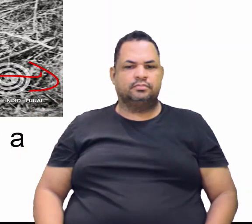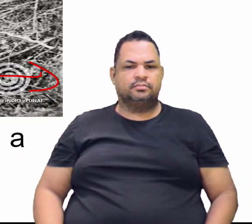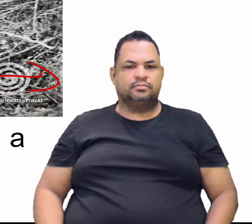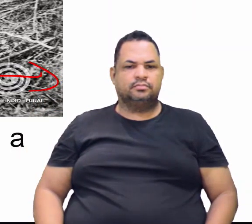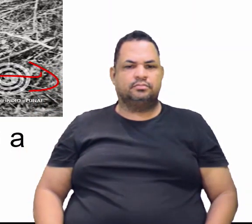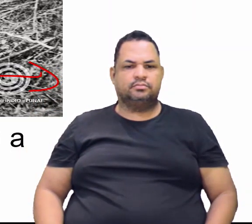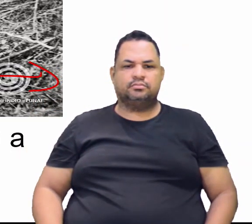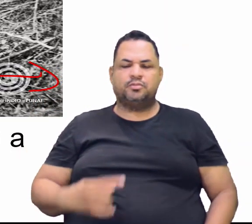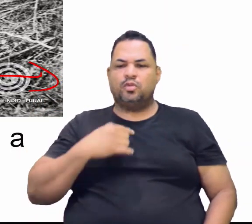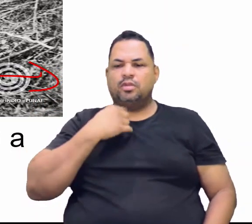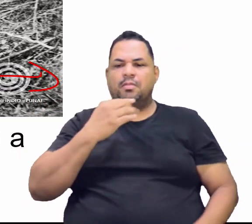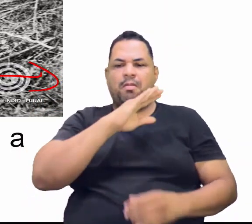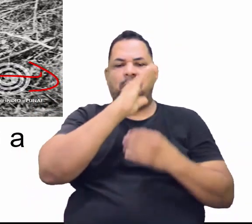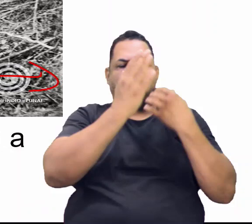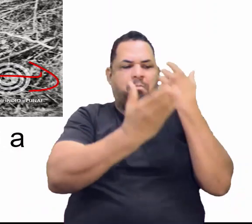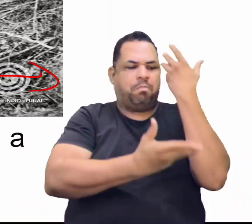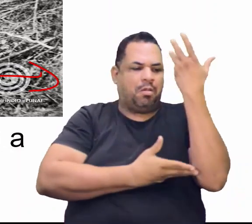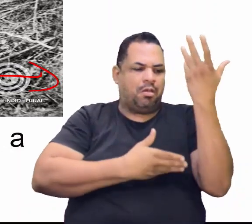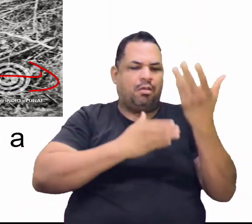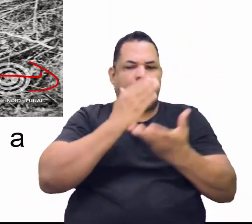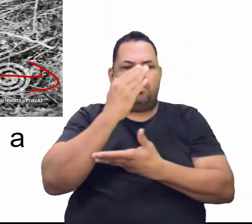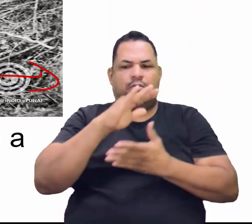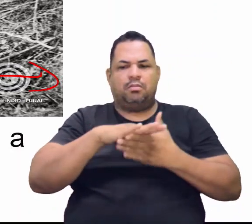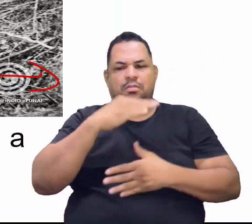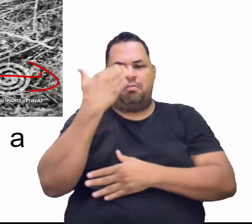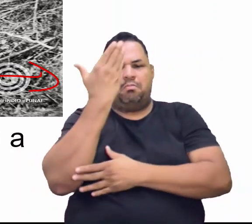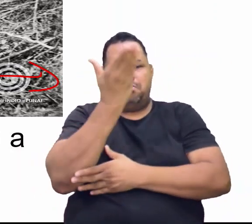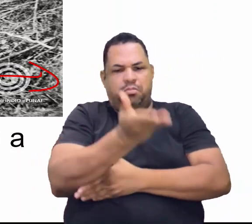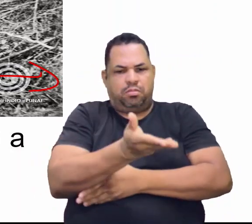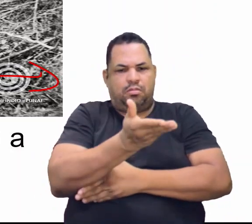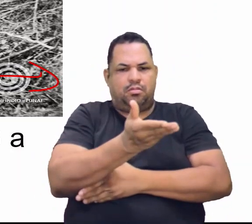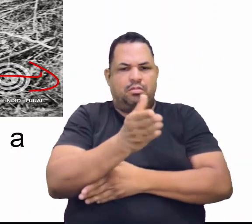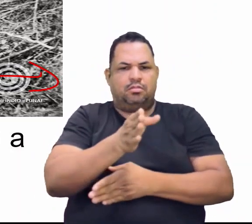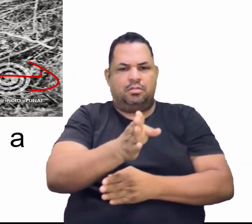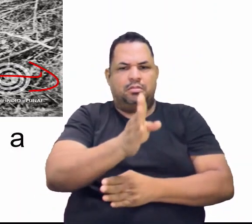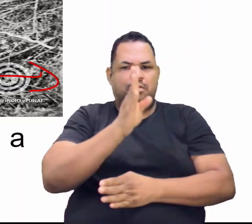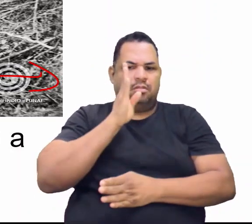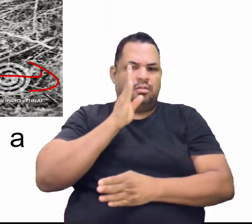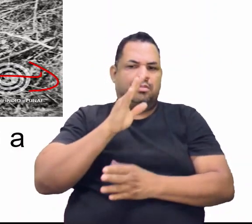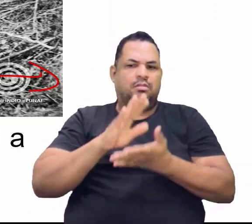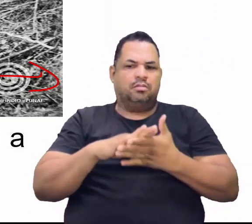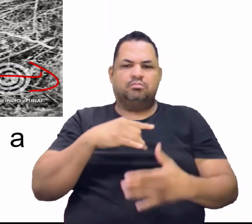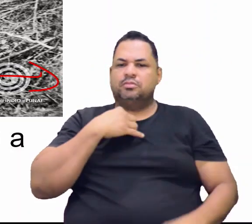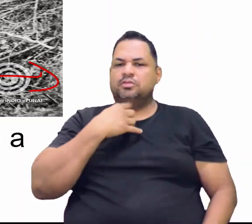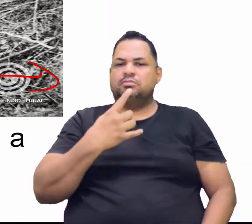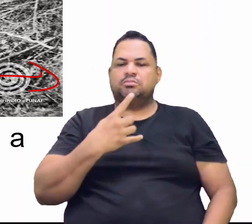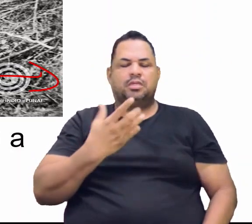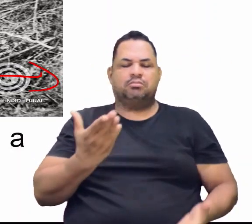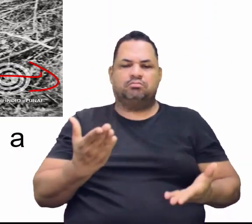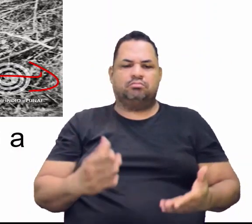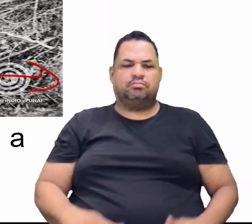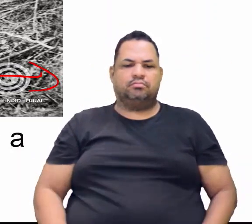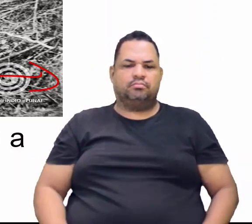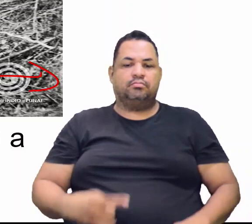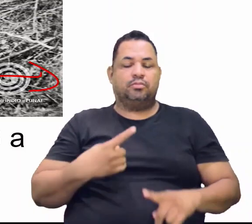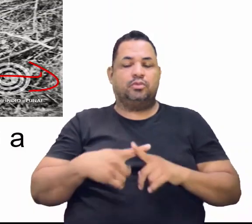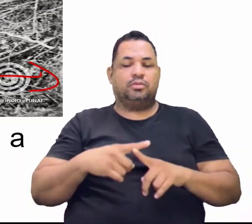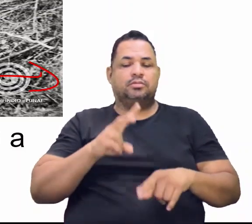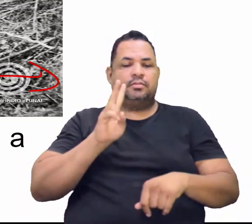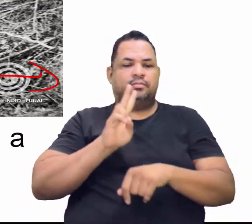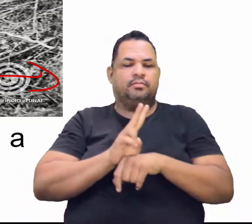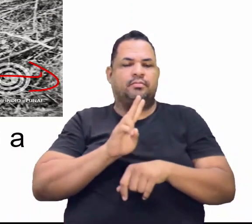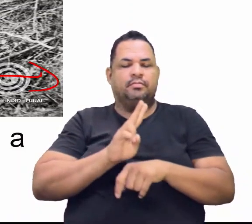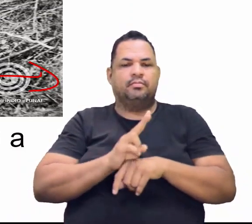como cair árvores no linhão. Não tem. Porque está